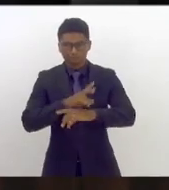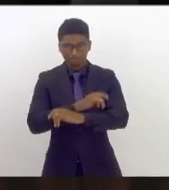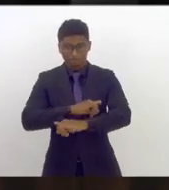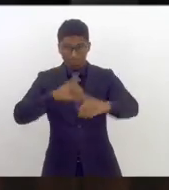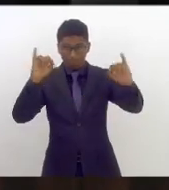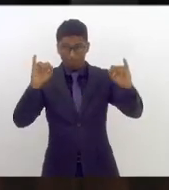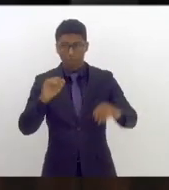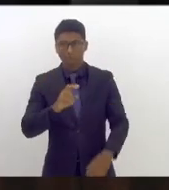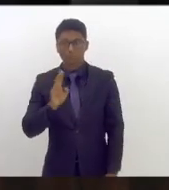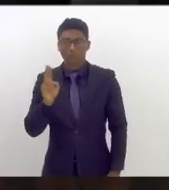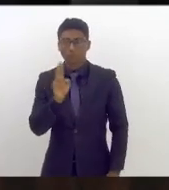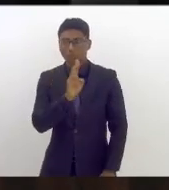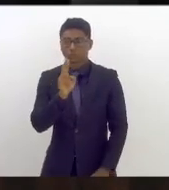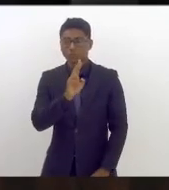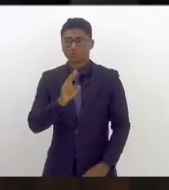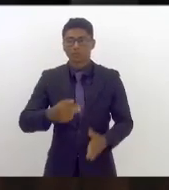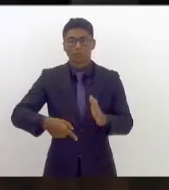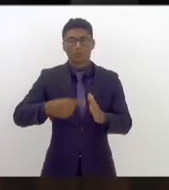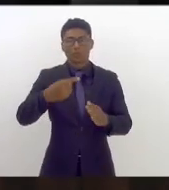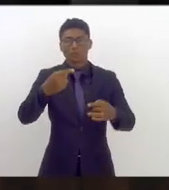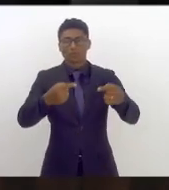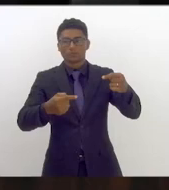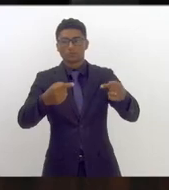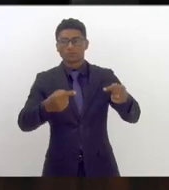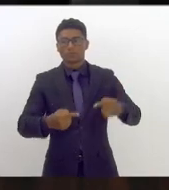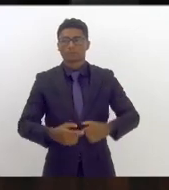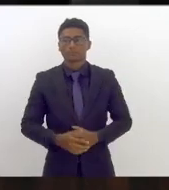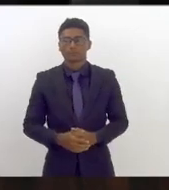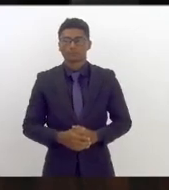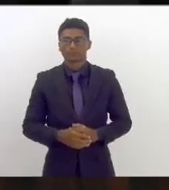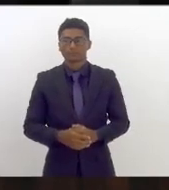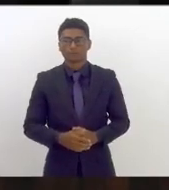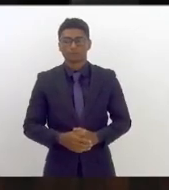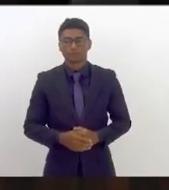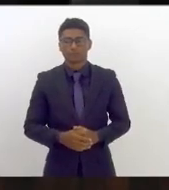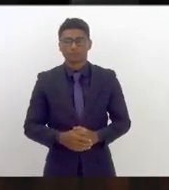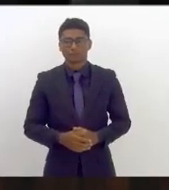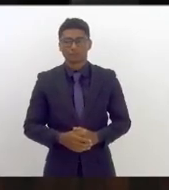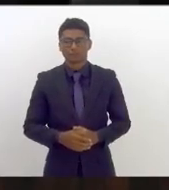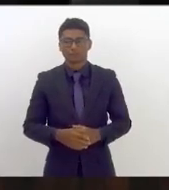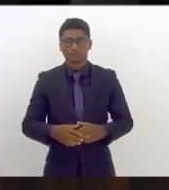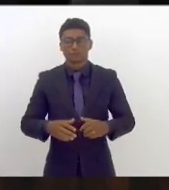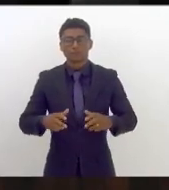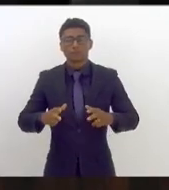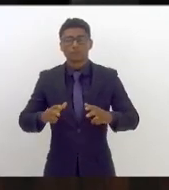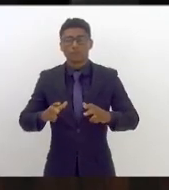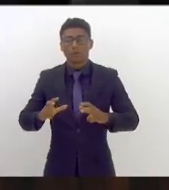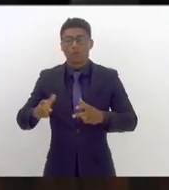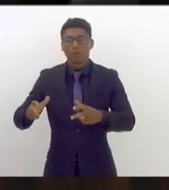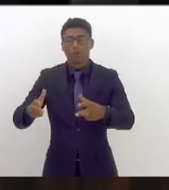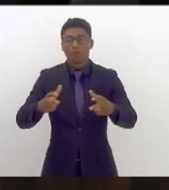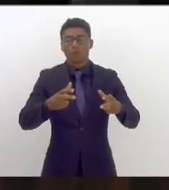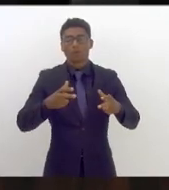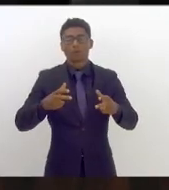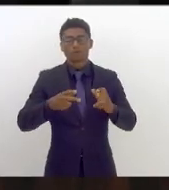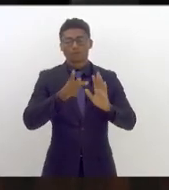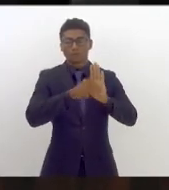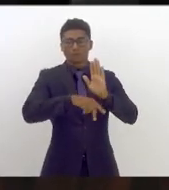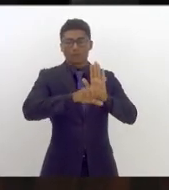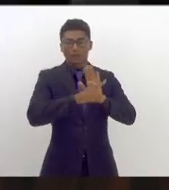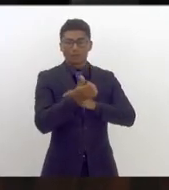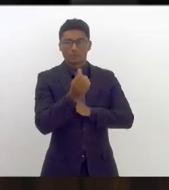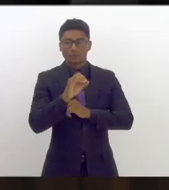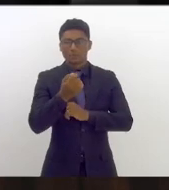Anuncio em regime de urgência, em discussão única. Bem, pendente de pareceres do PL